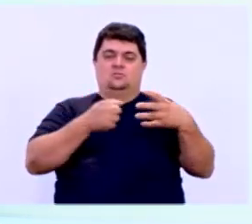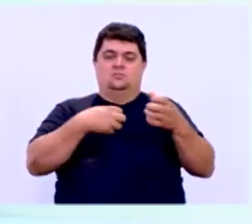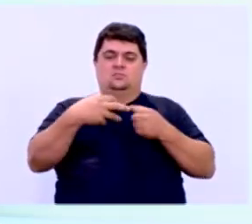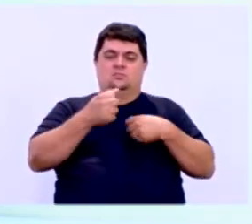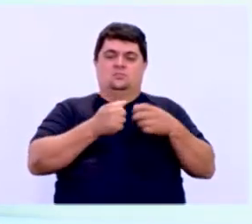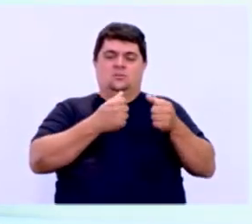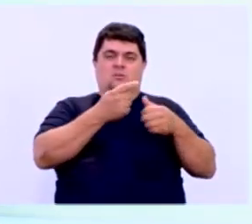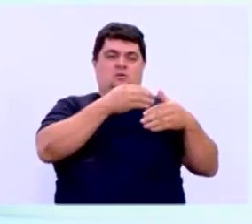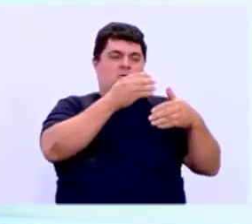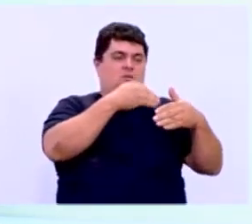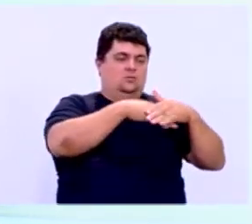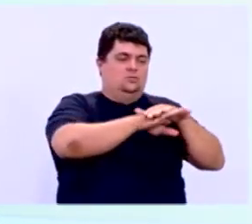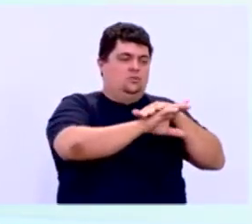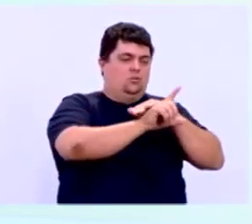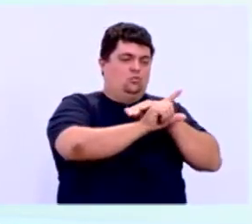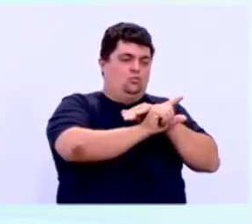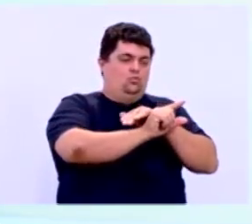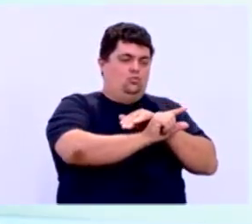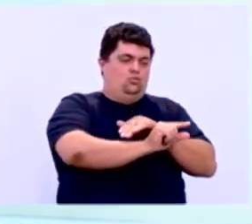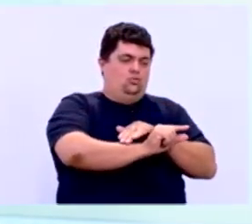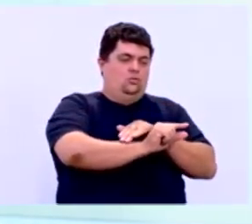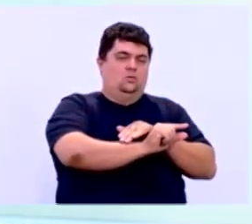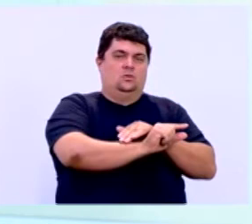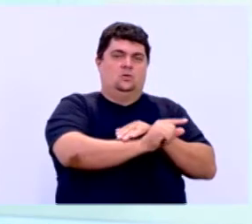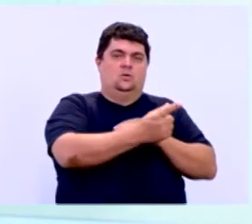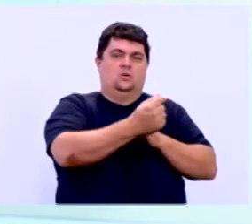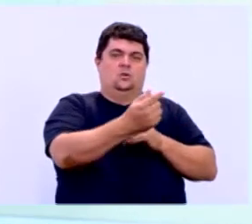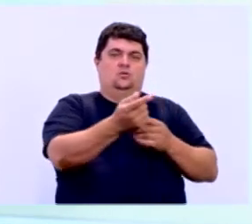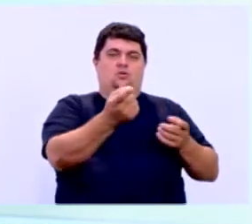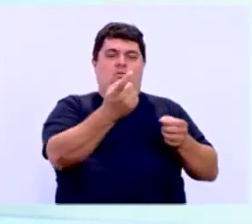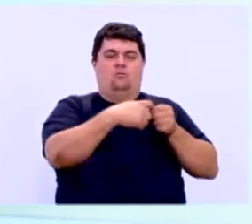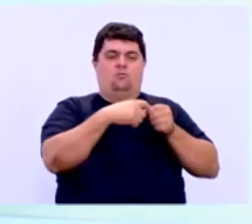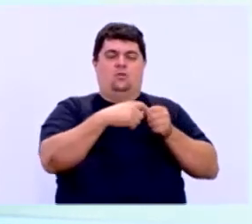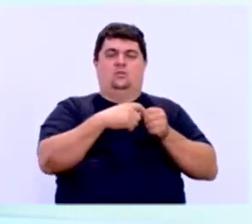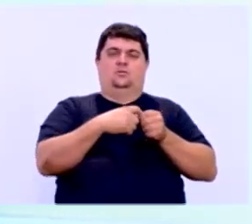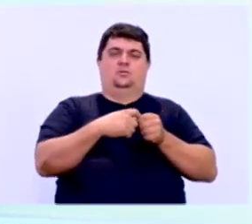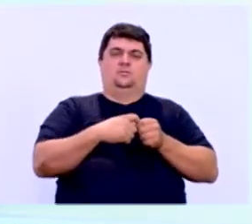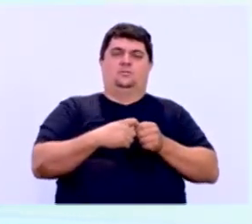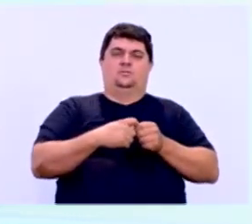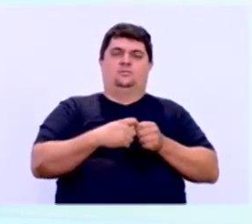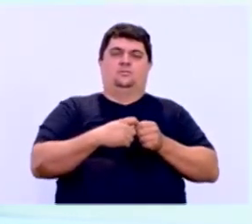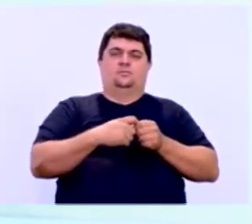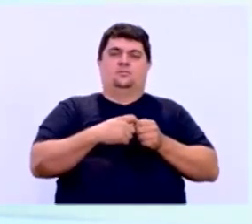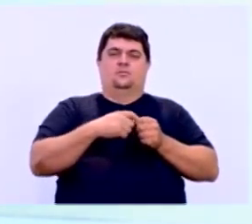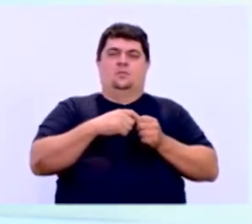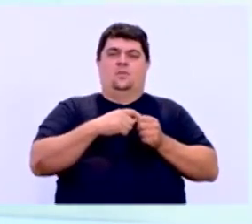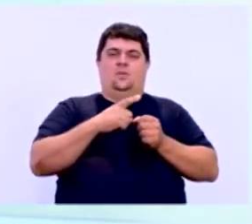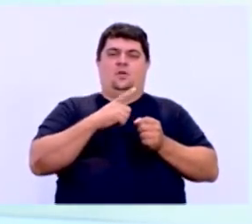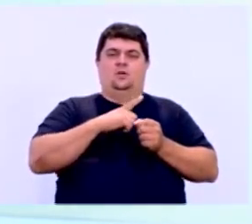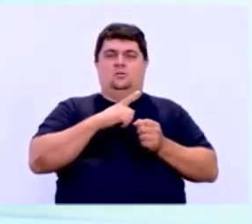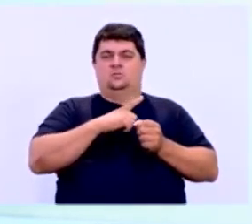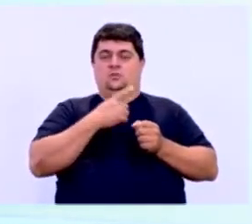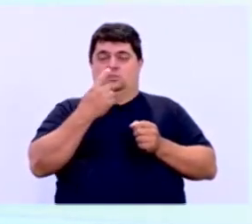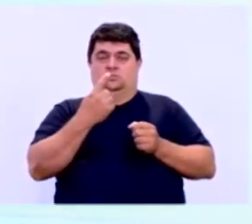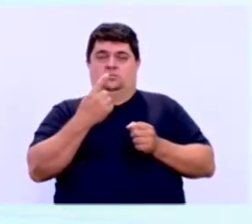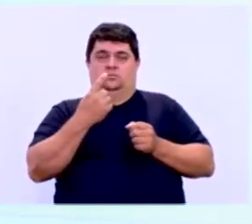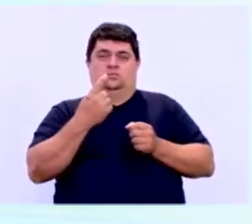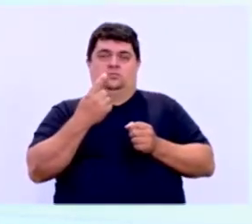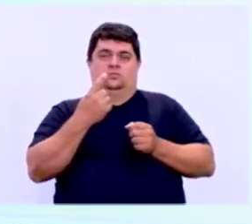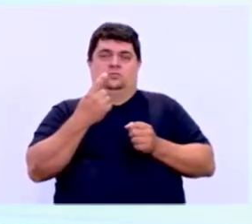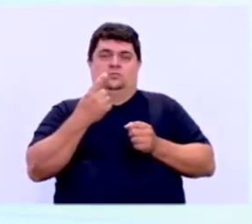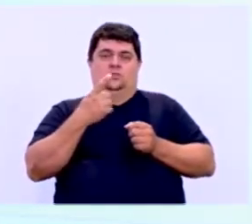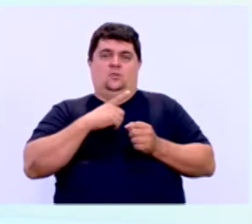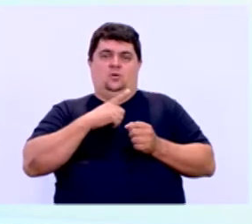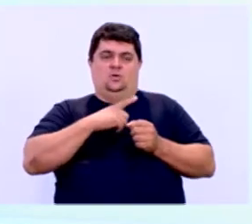o meu estoque, né, e internalizar recurso financeiro. E aí a gente vive até 2 momentos de economia. Um momento de economia